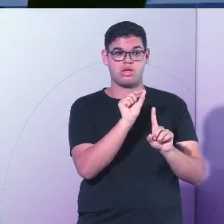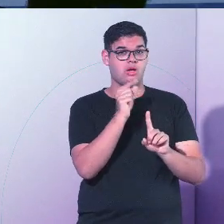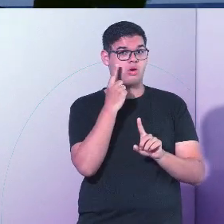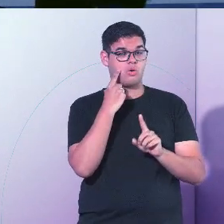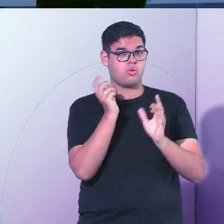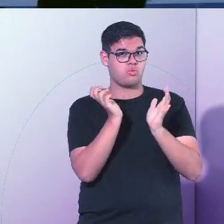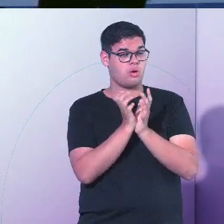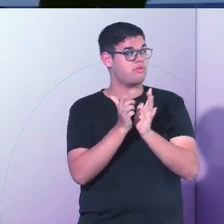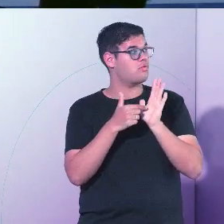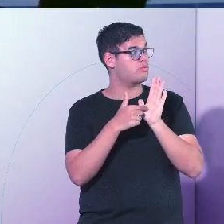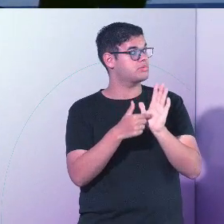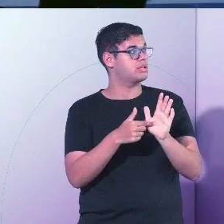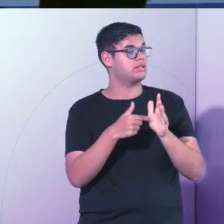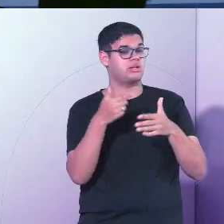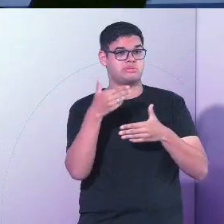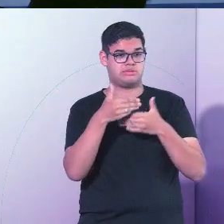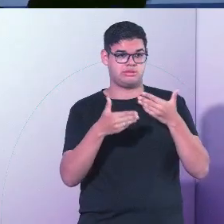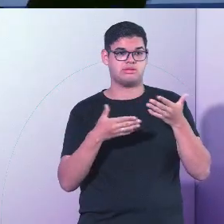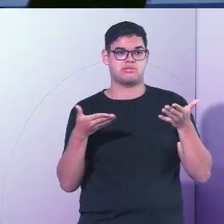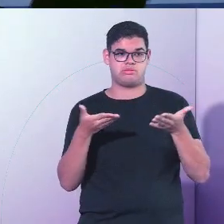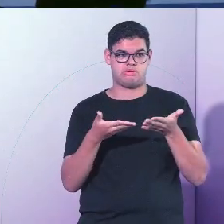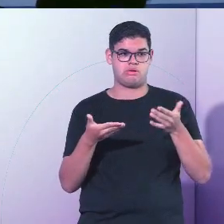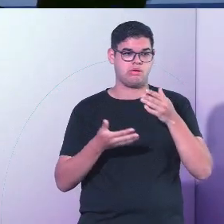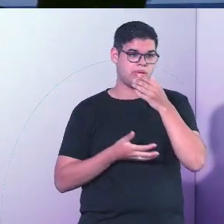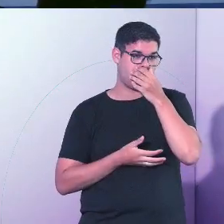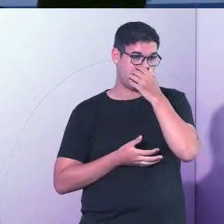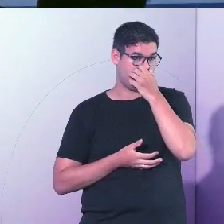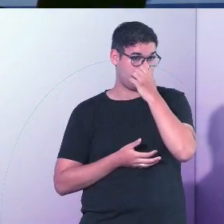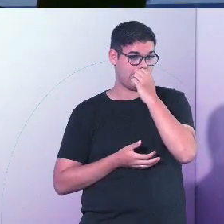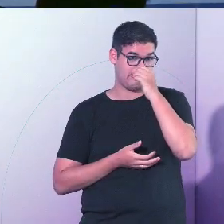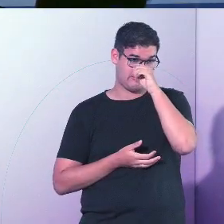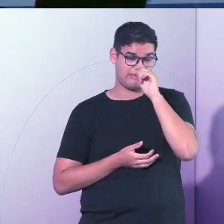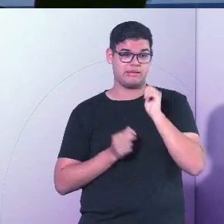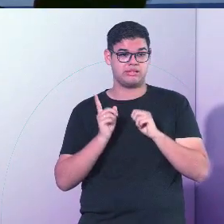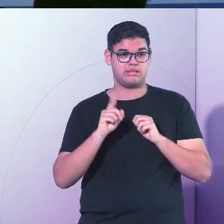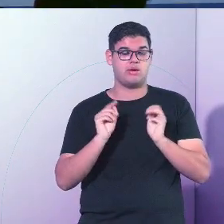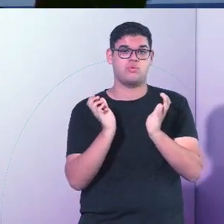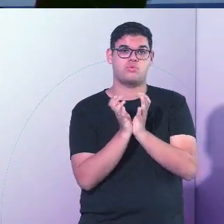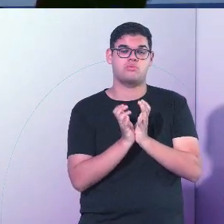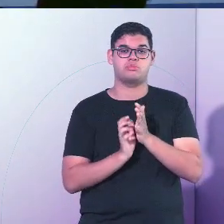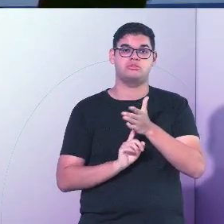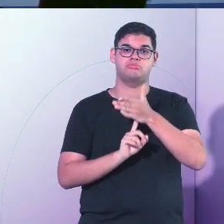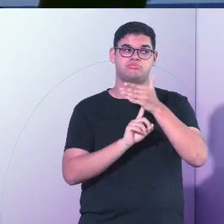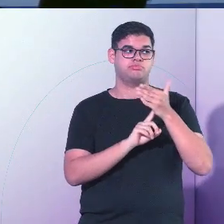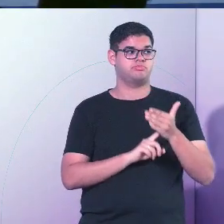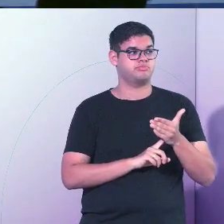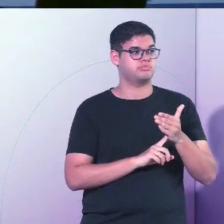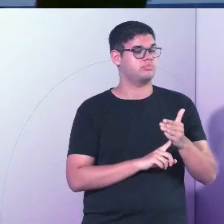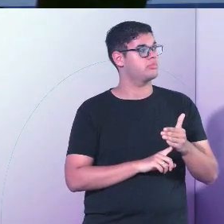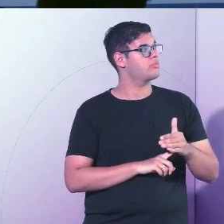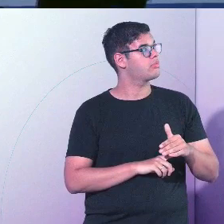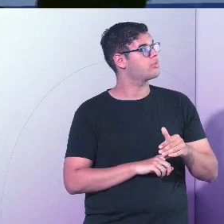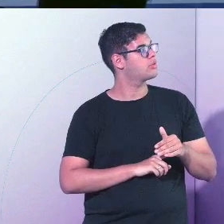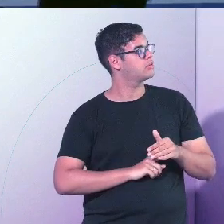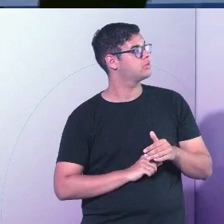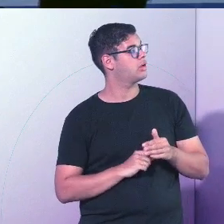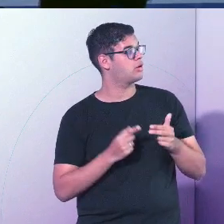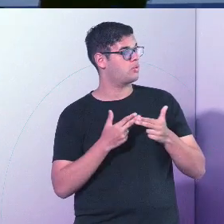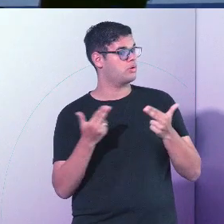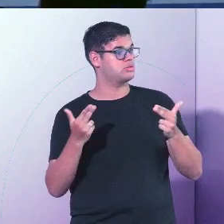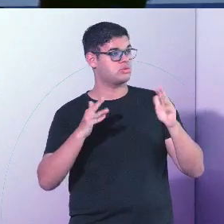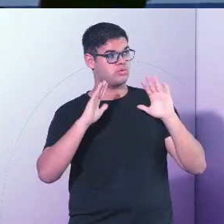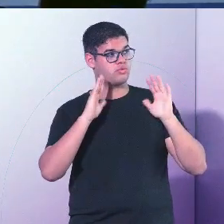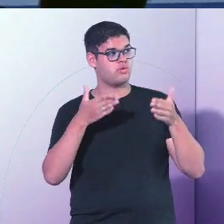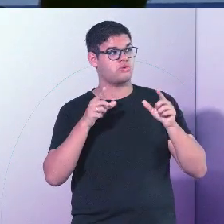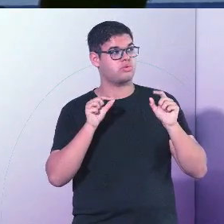eu vou apresentar nos slides aqui, seria o tipo um grupo técnico, né? Os assuntos, as questões mais ligadas à ciência que